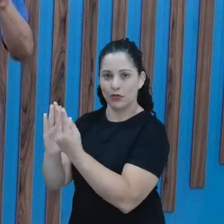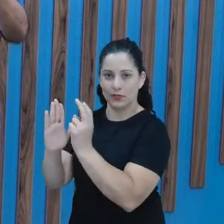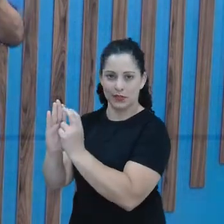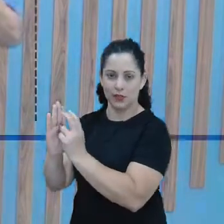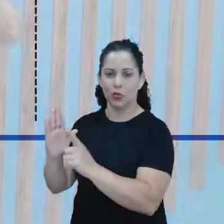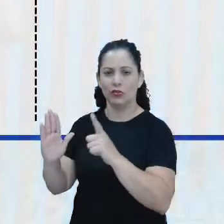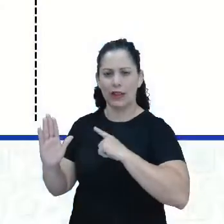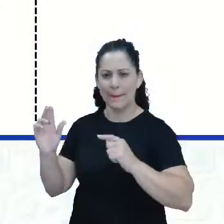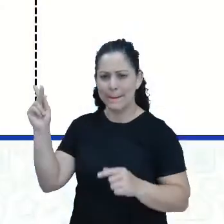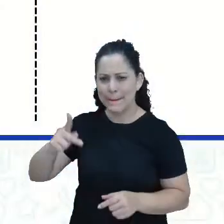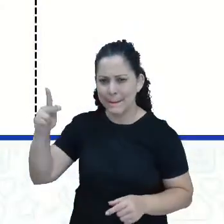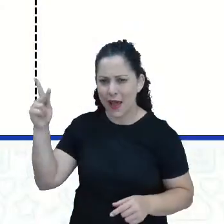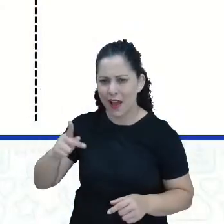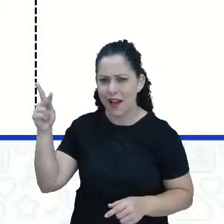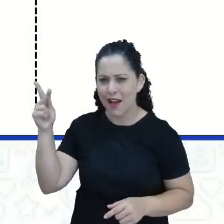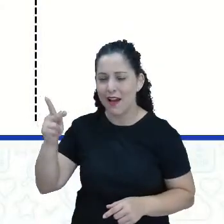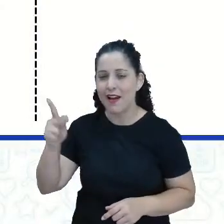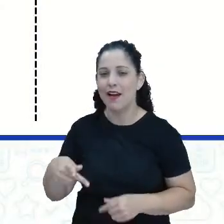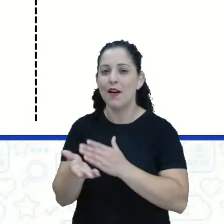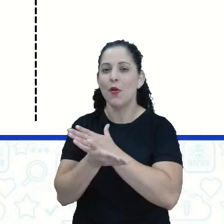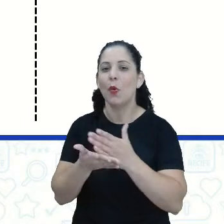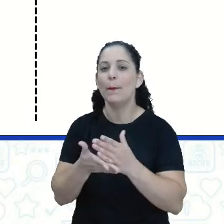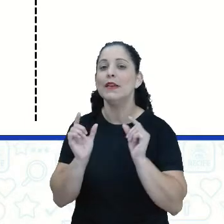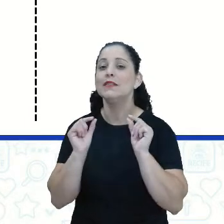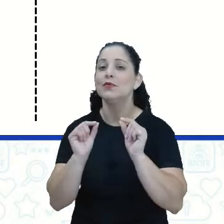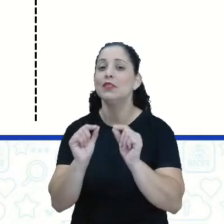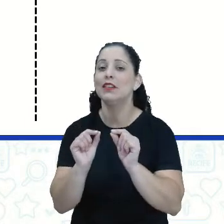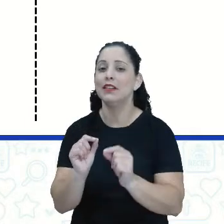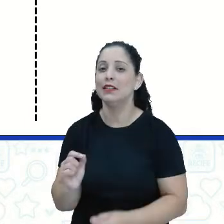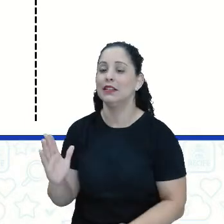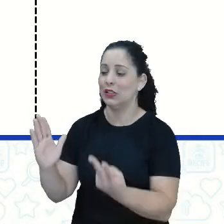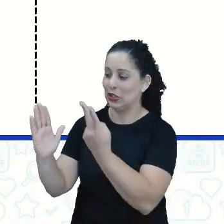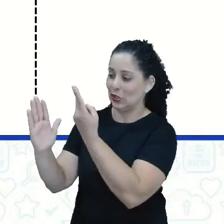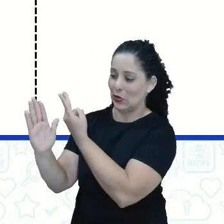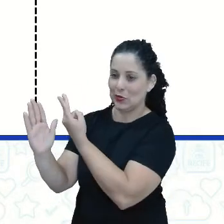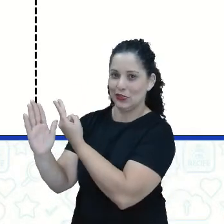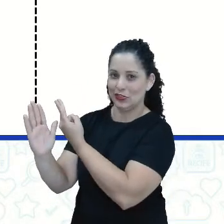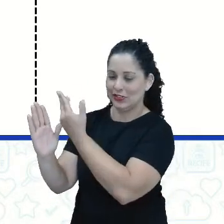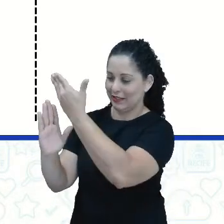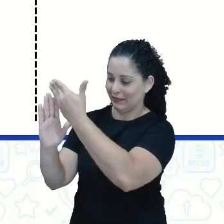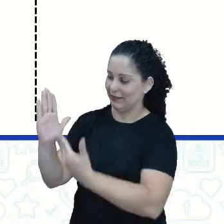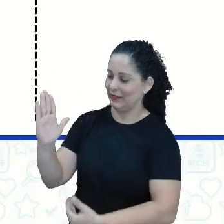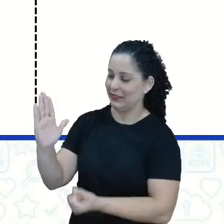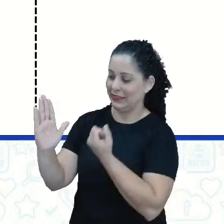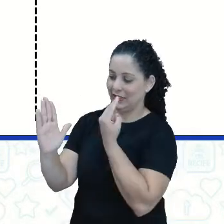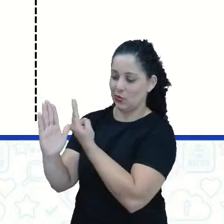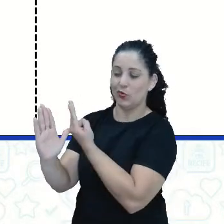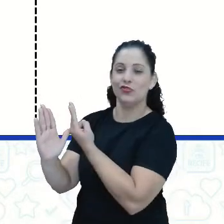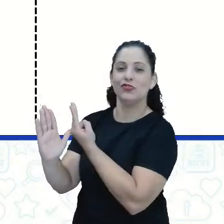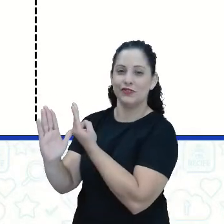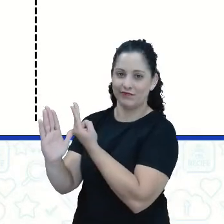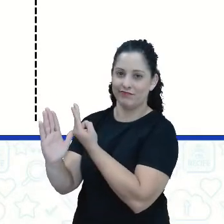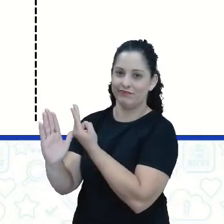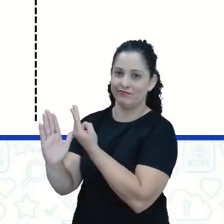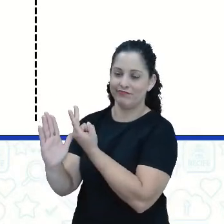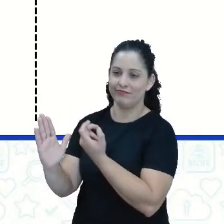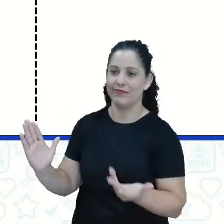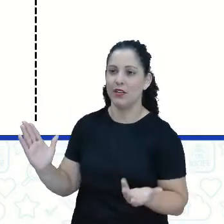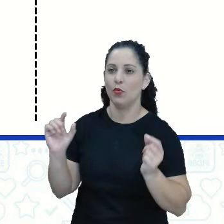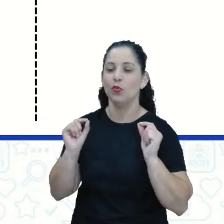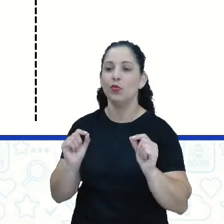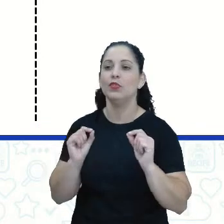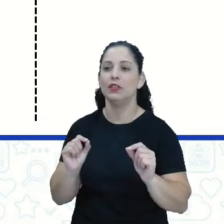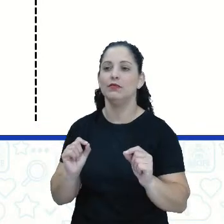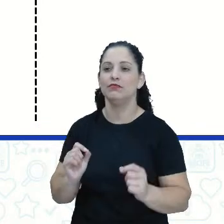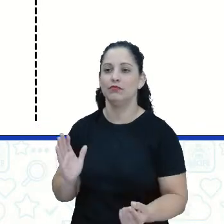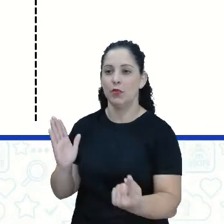Ricardinho? Tem. Se tem número par, você divide por quanto? Por dois. Então eu vou dividir por dois. Fica dois dividido por dois,